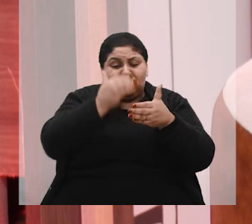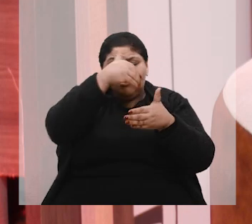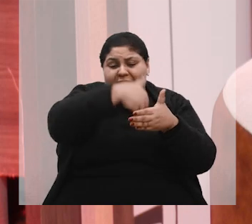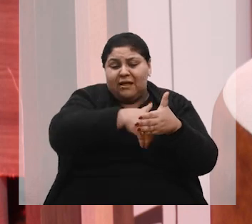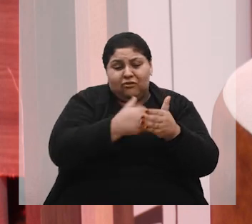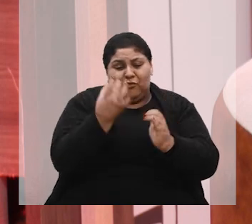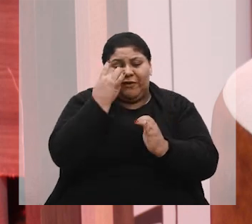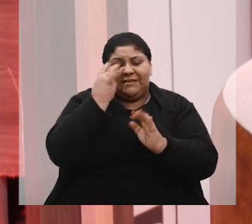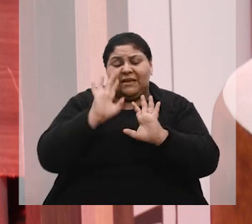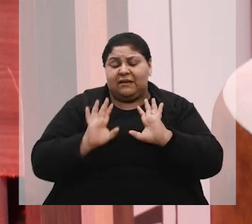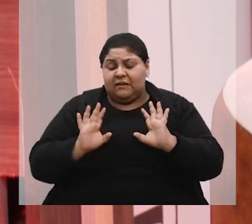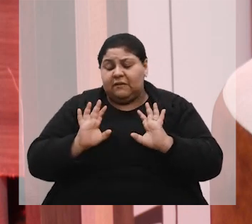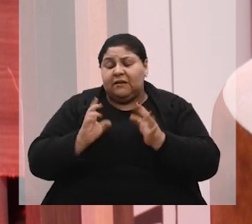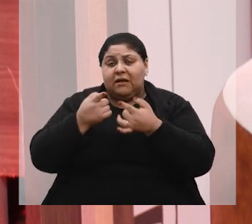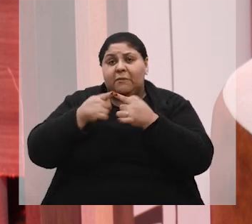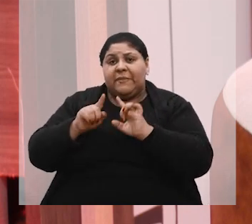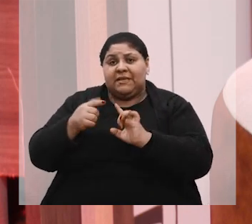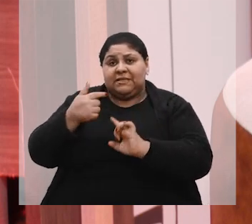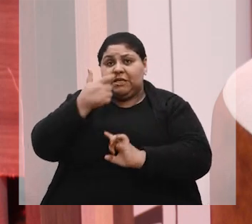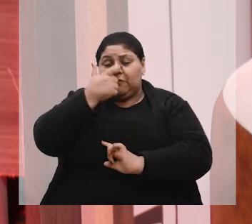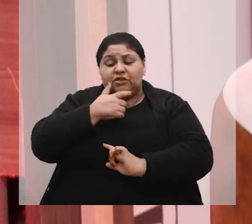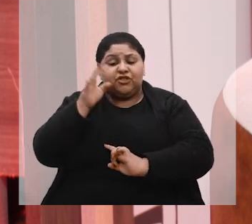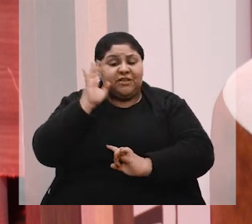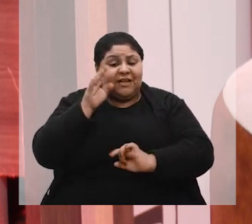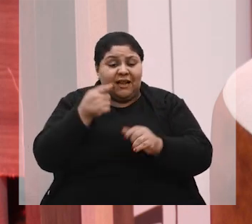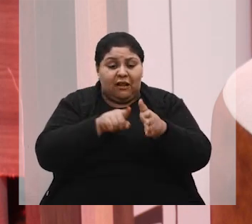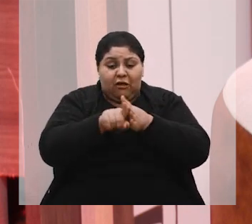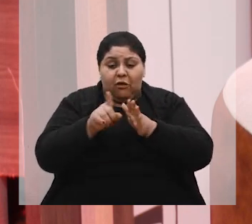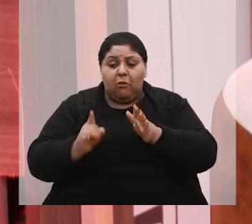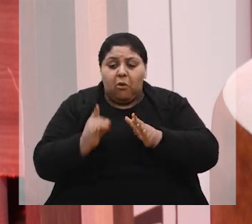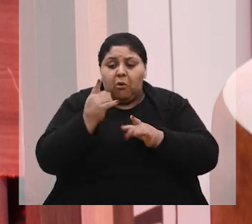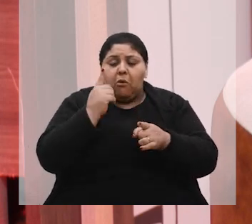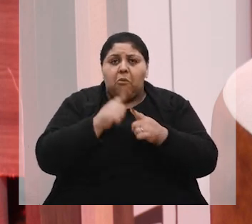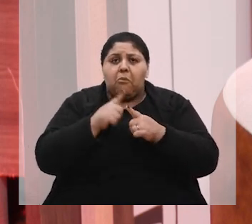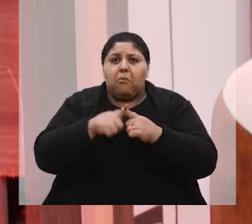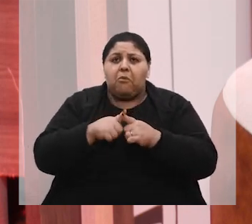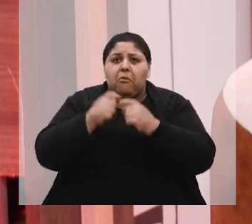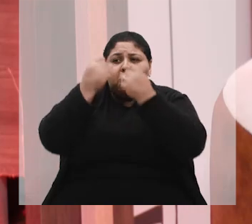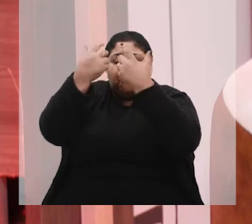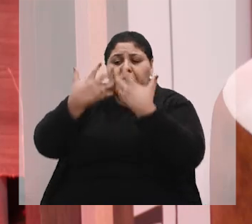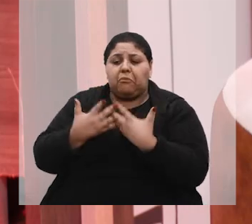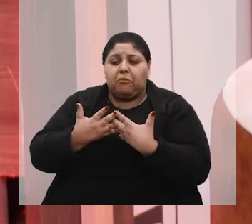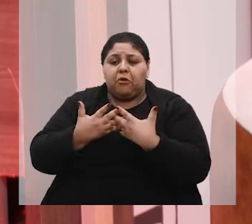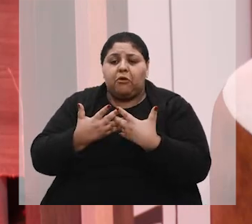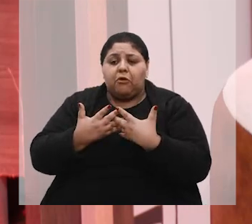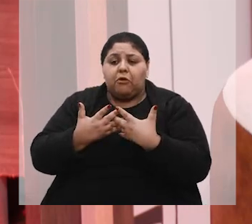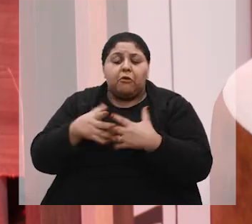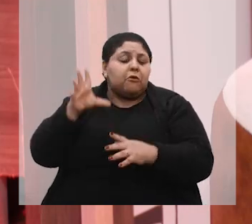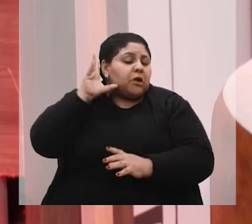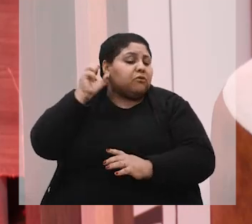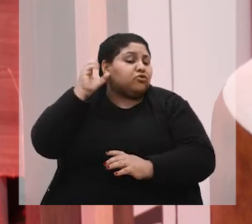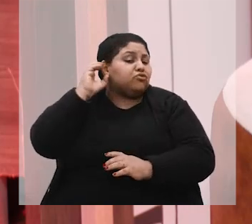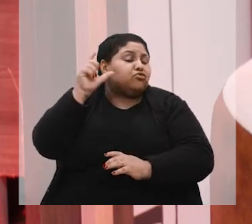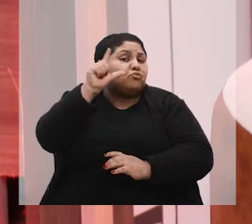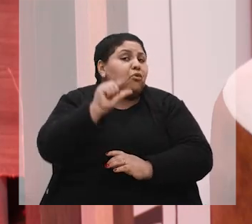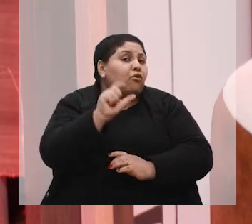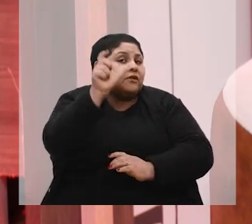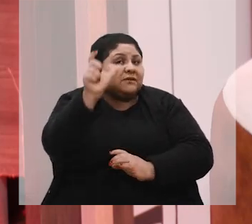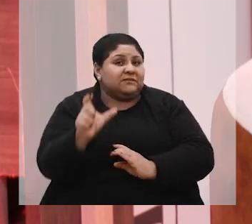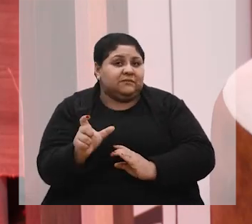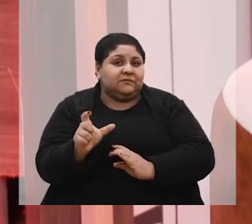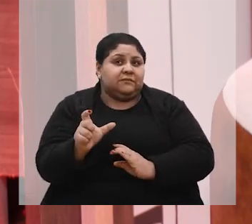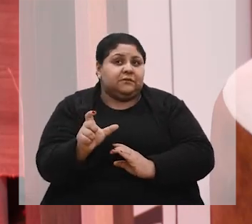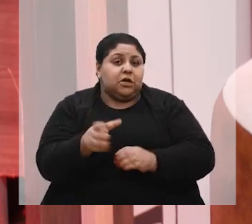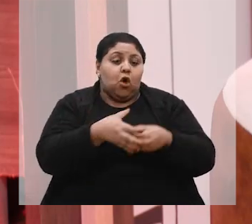né, claro. Presente. Mas eu achei legal a tua pergunta última, justamente para trazer isso, que é uma coisa que eu discuto muito com as